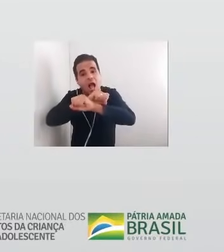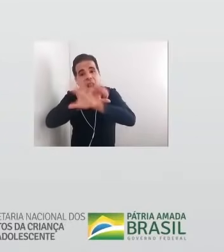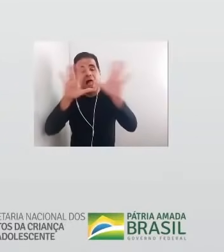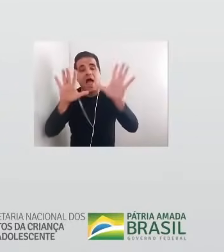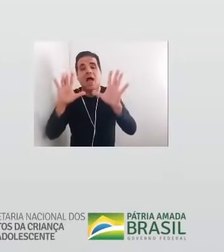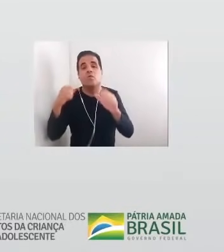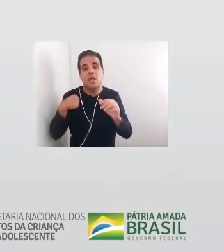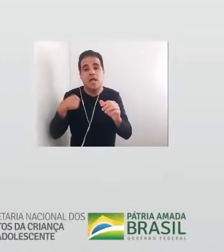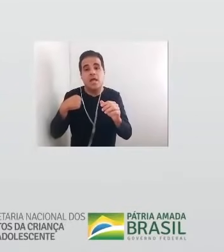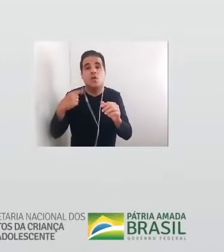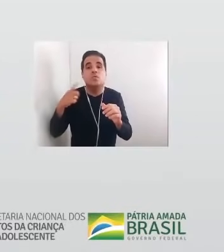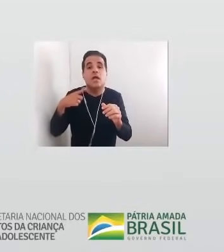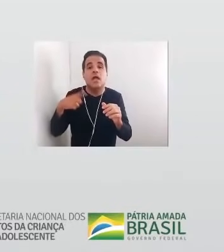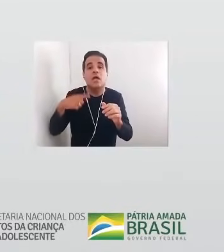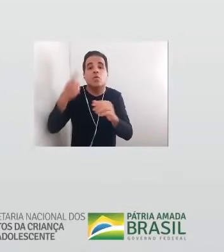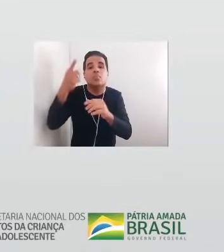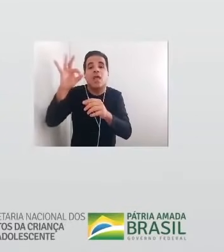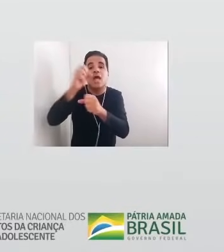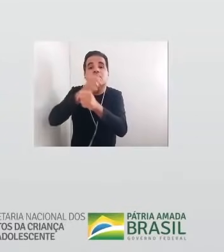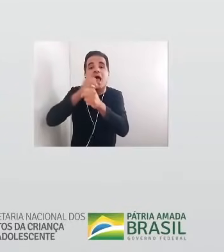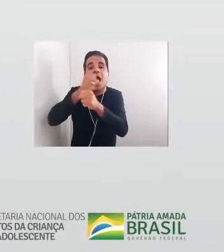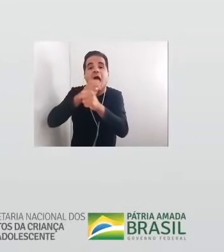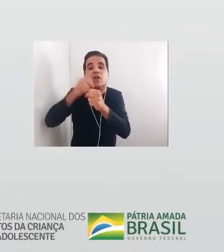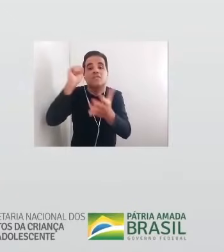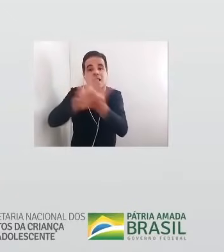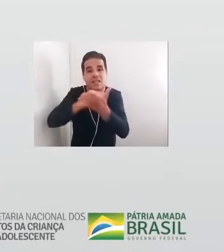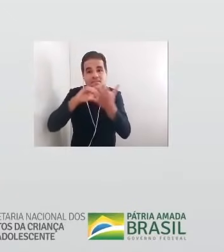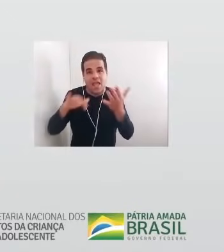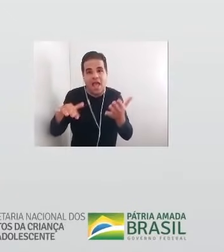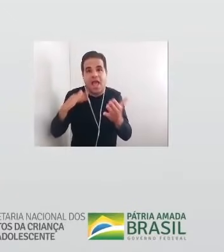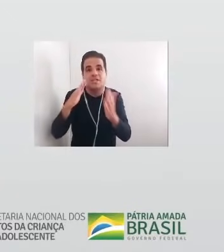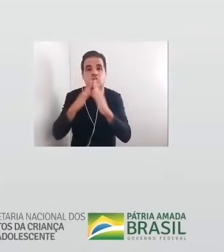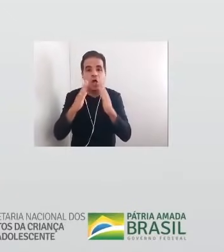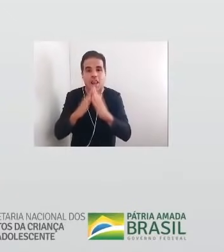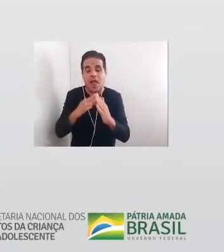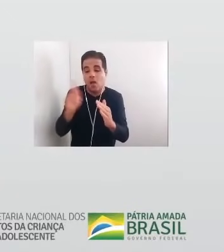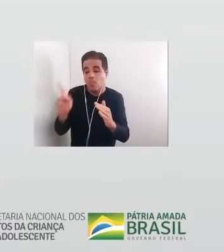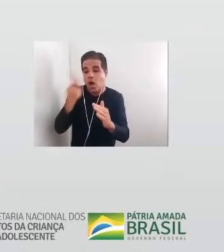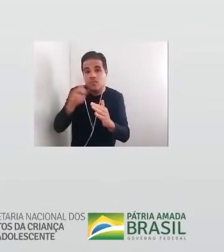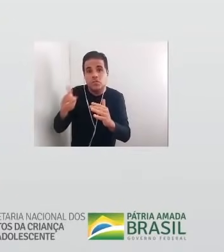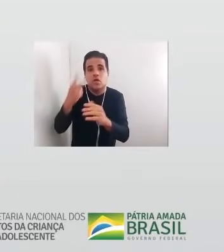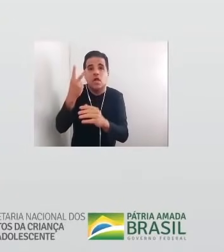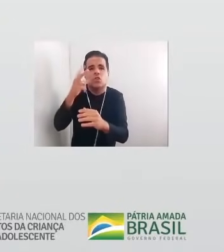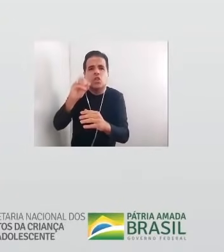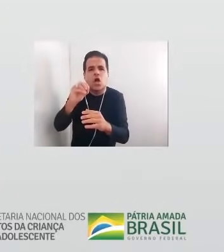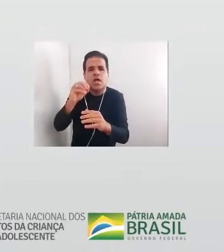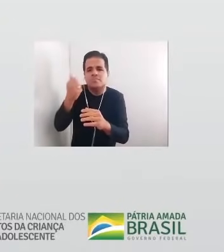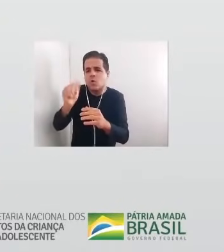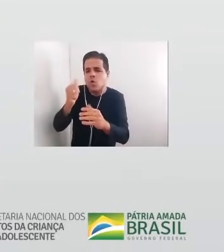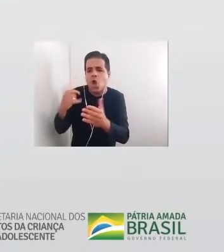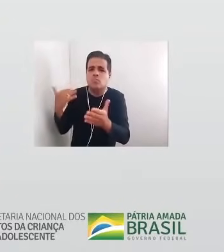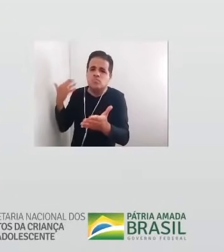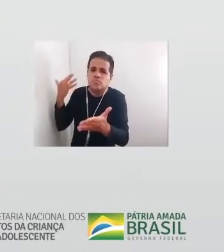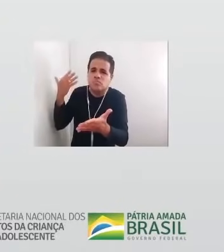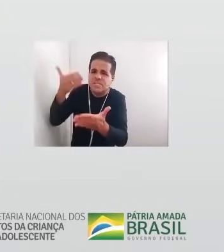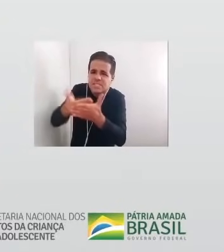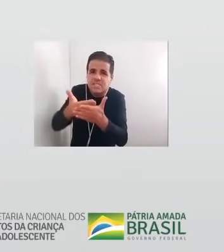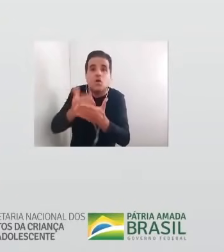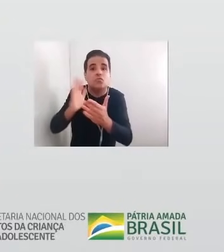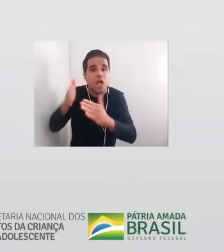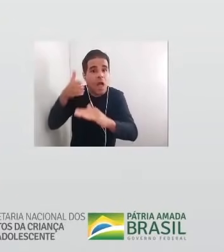anos de atividade escolar. Sou professora licenciada desde 2011, mas já atuo